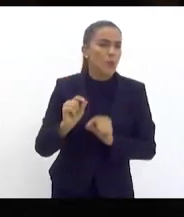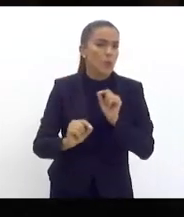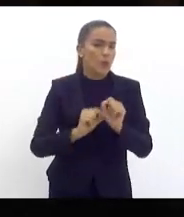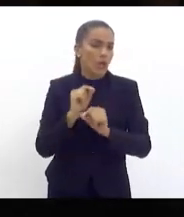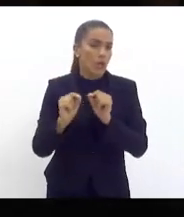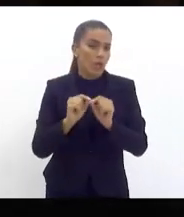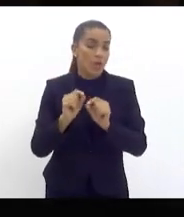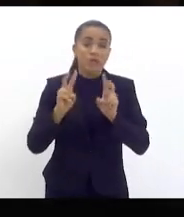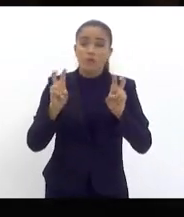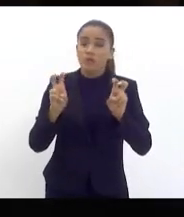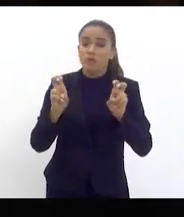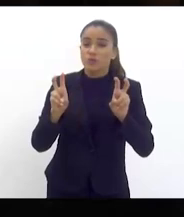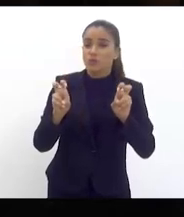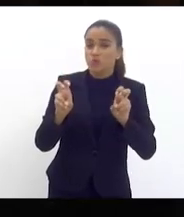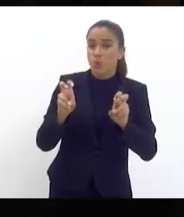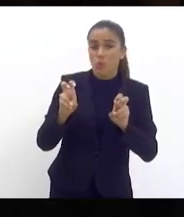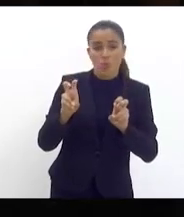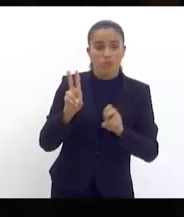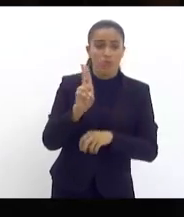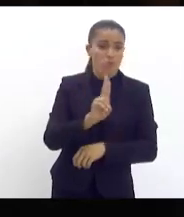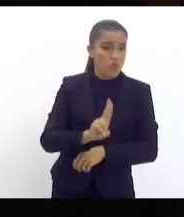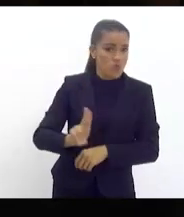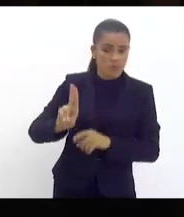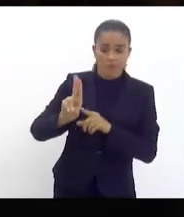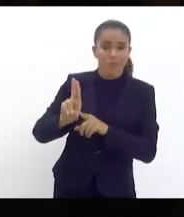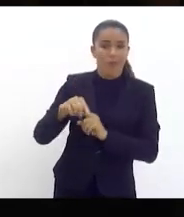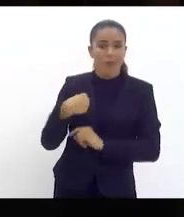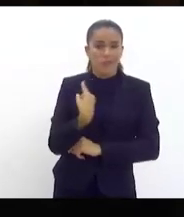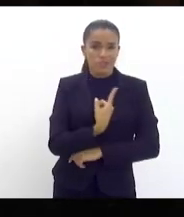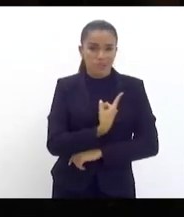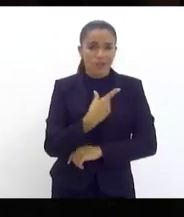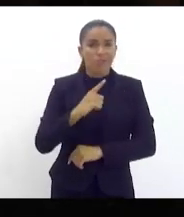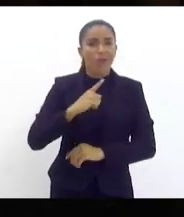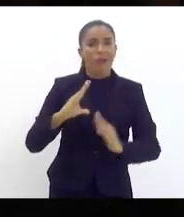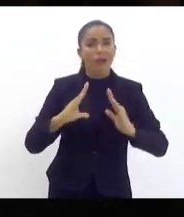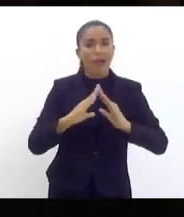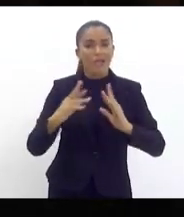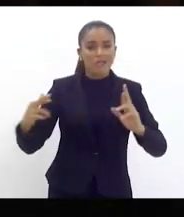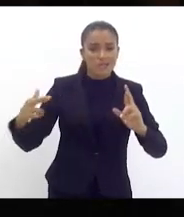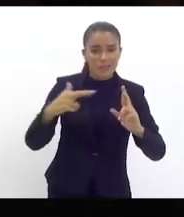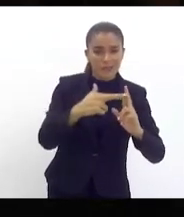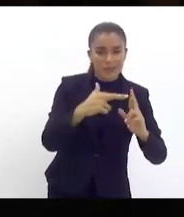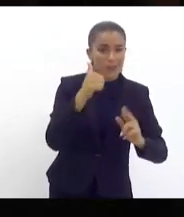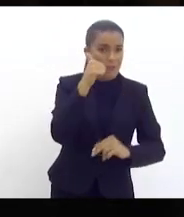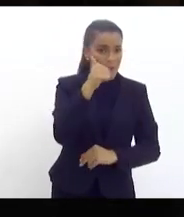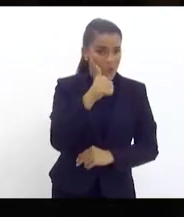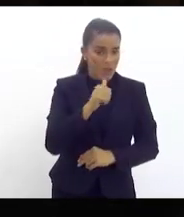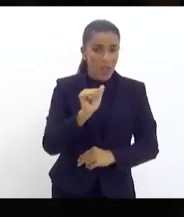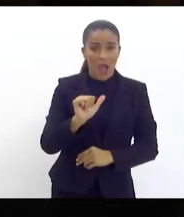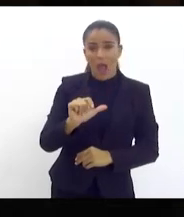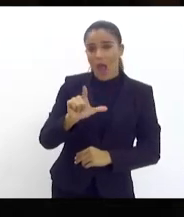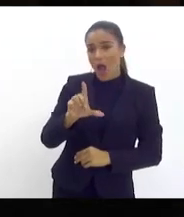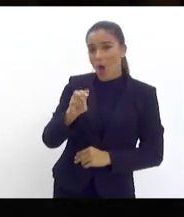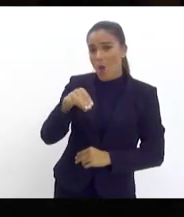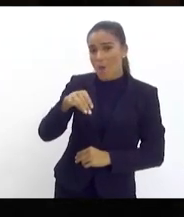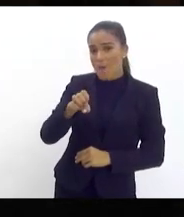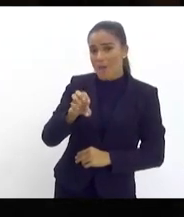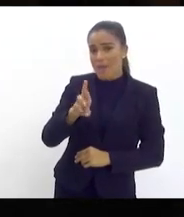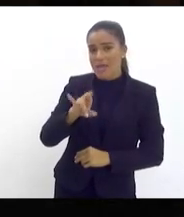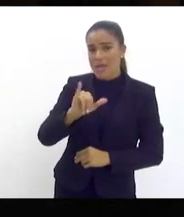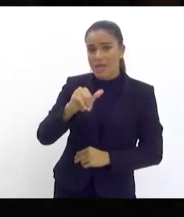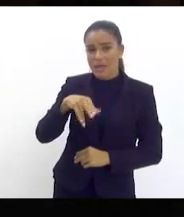de uso, né, para que a gente possa ter a Casa de Referência da Mulher, Almerinda Gama, e vocês